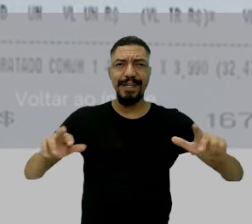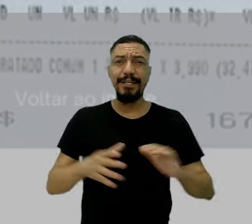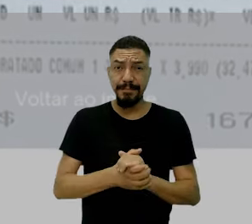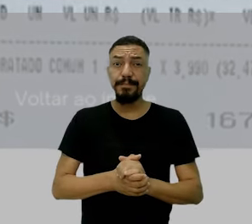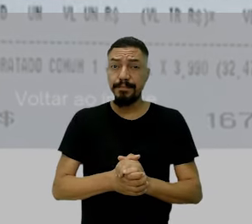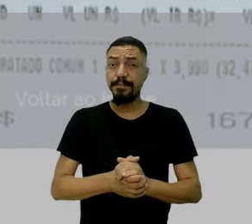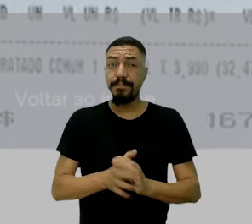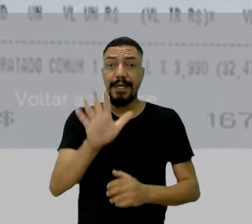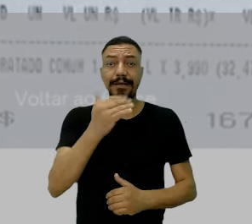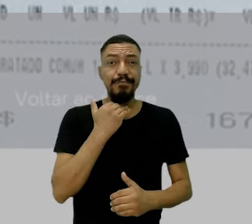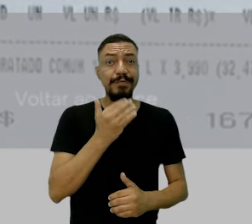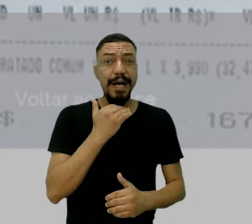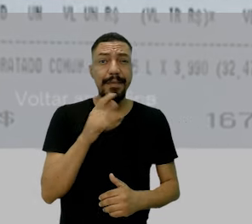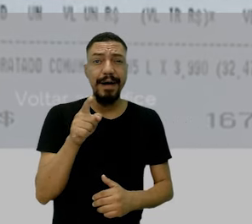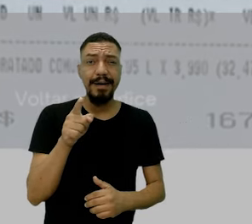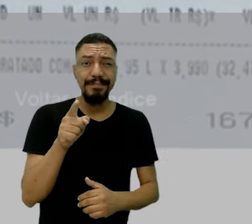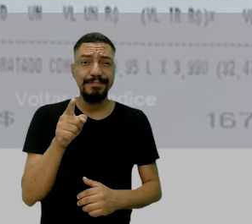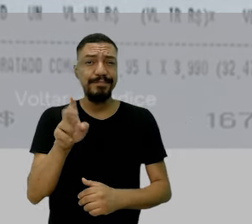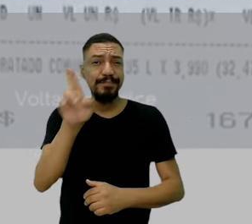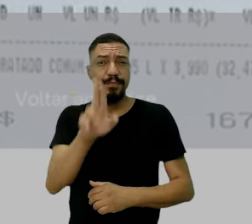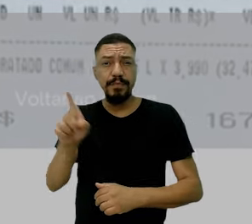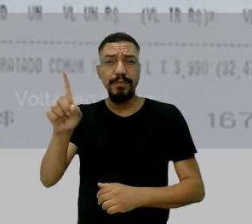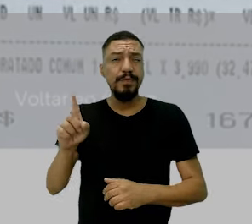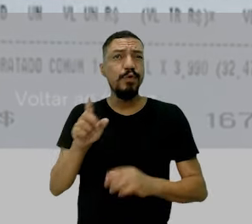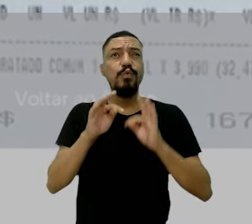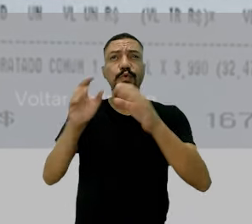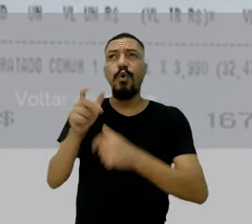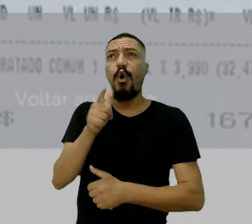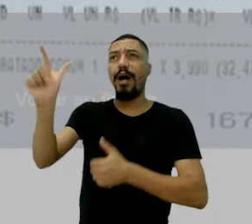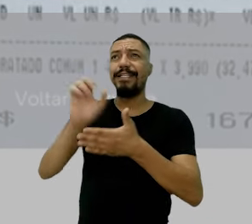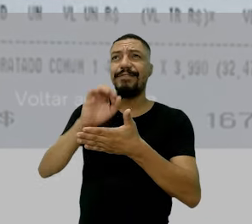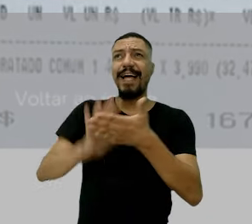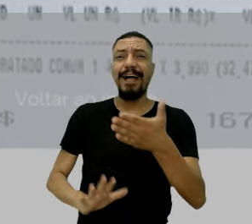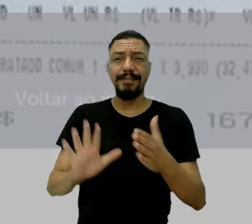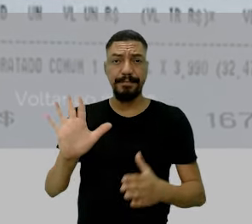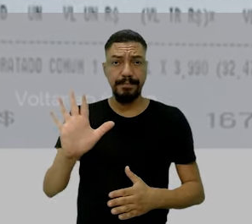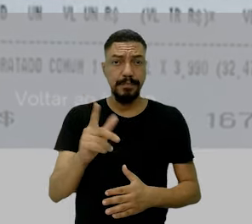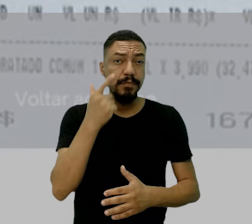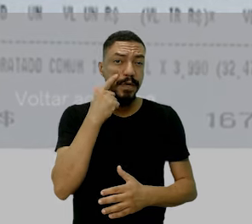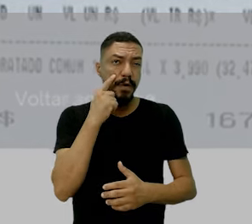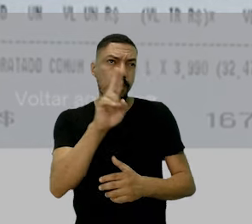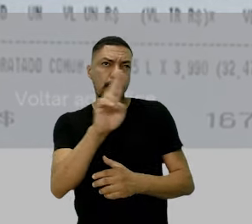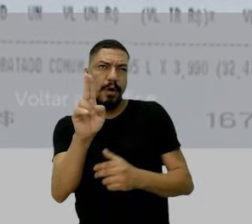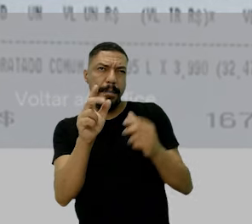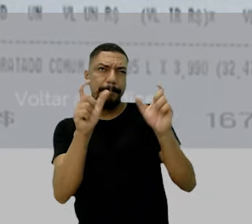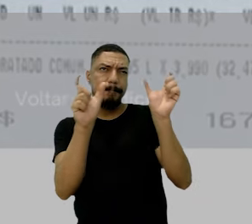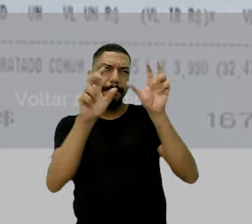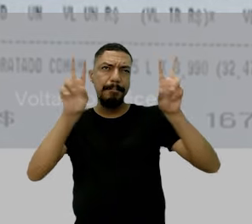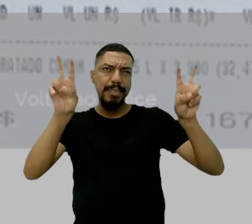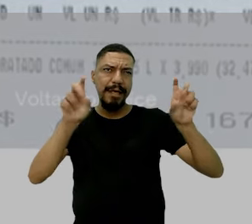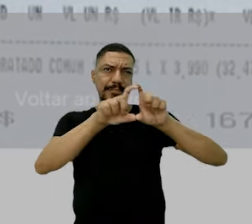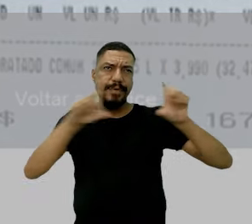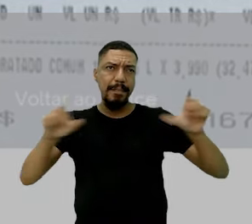você usar isso, tudo é outras atividades, né? Pega o mais parecido, mas às vezes outras atividades vai